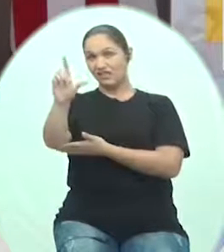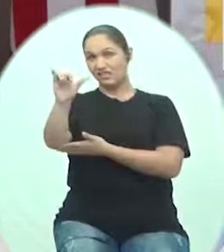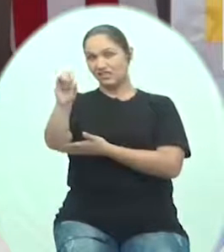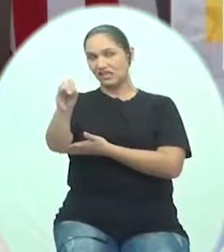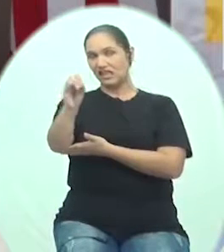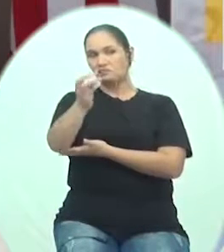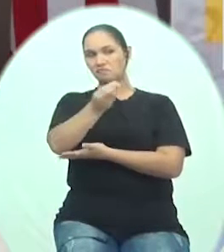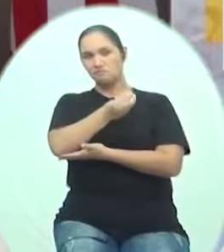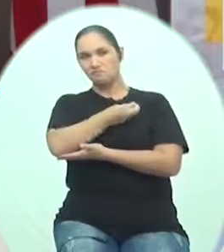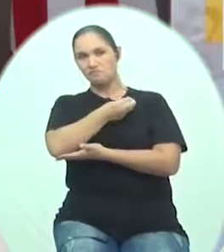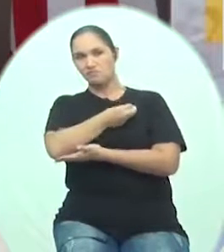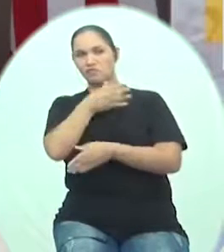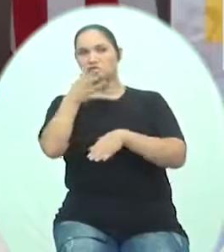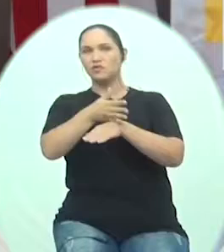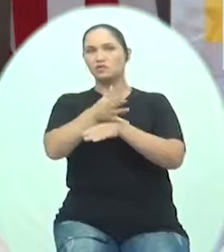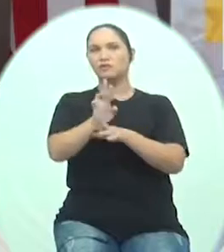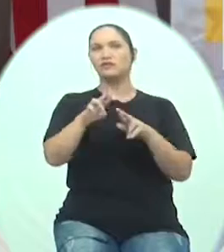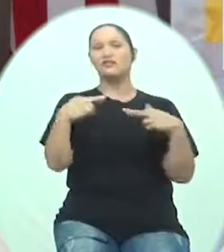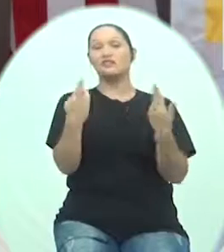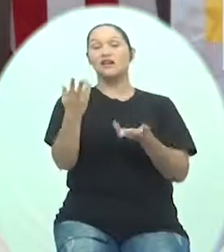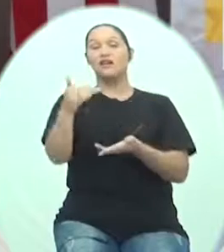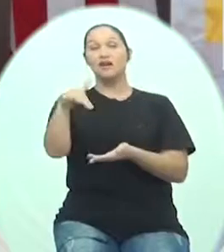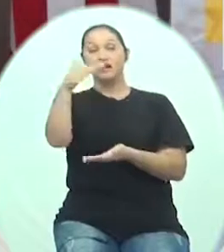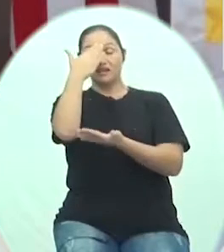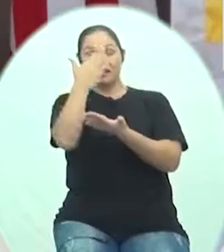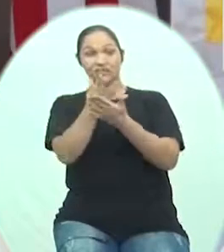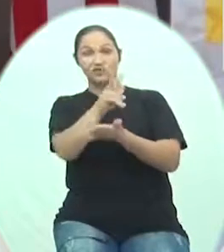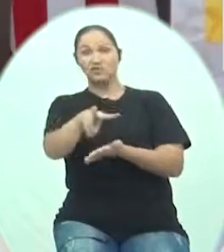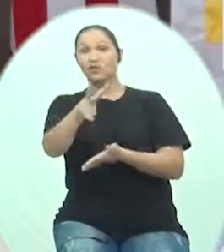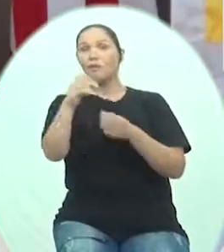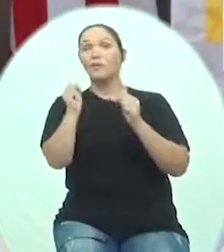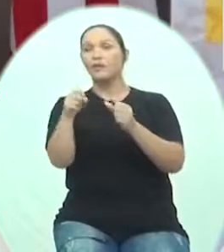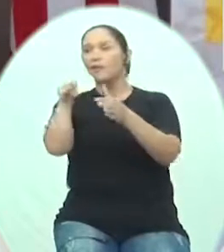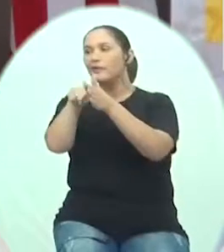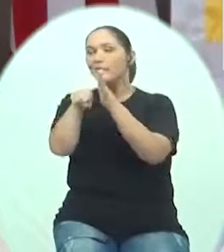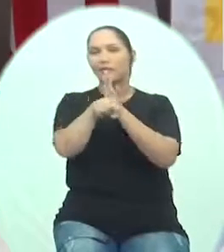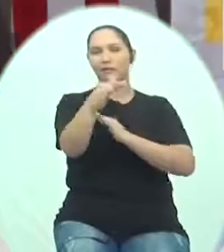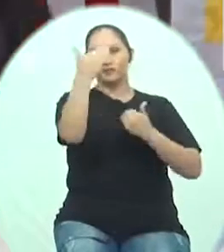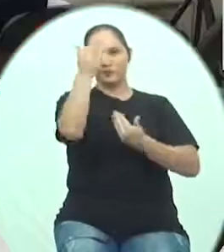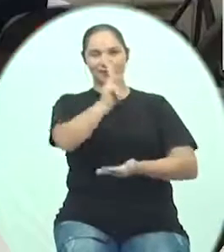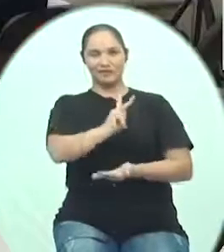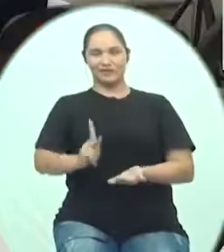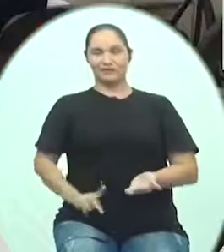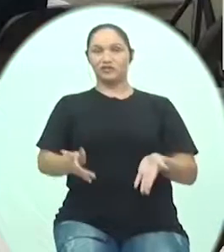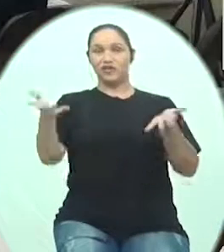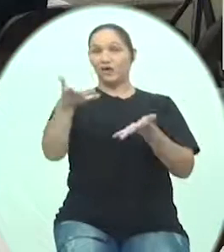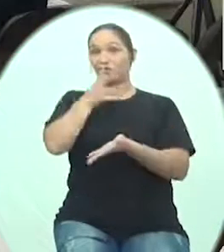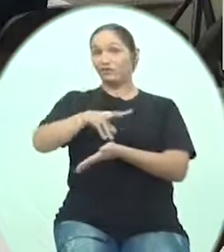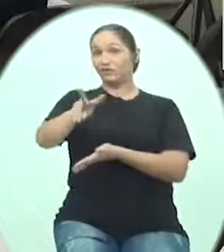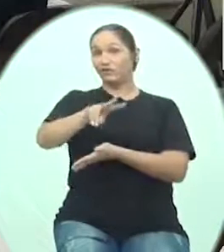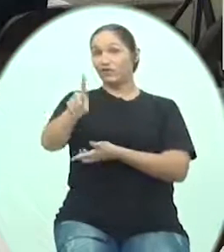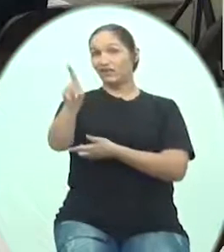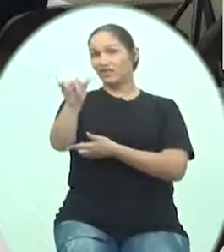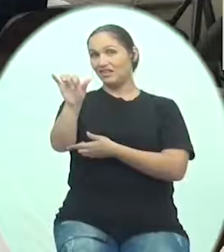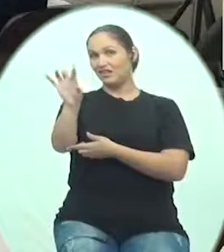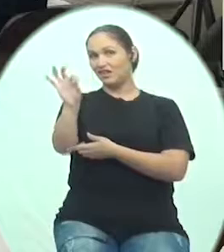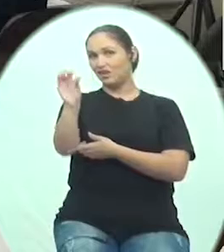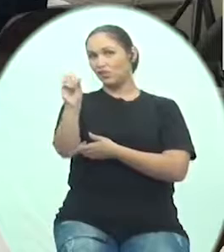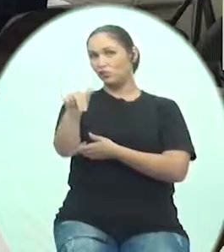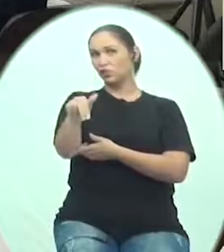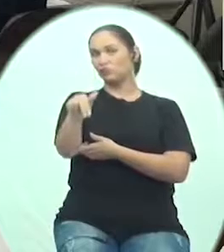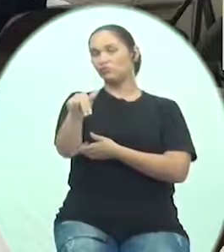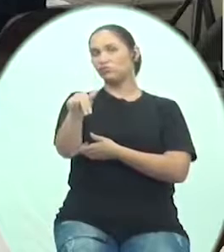e com certeza os vereadores poderão abordá-lo com maior propriedade Muito obrigado Senor Presidente com a palavra o vereador daílton fuser